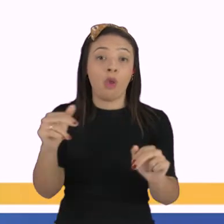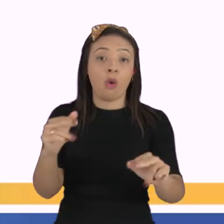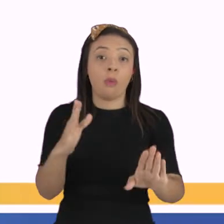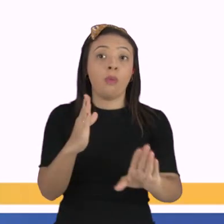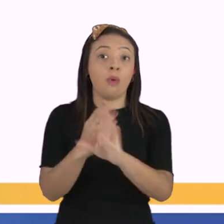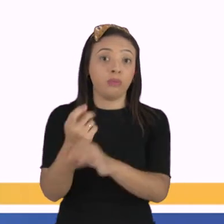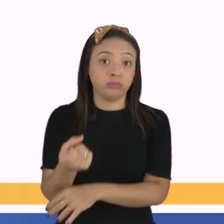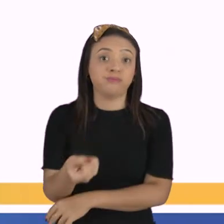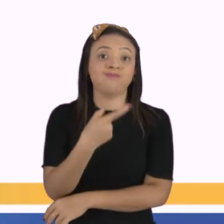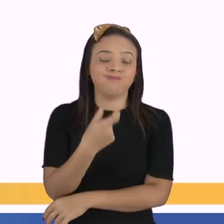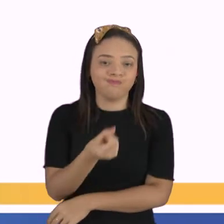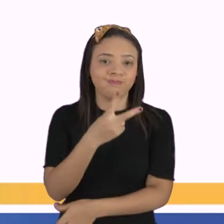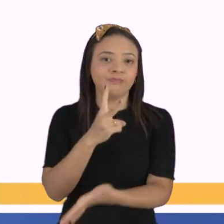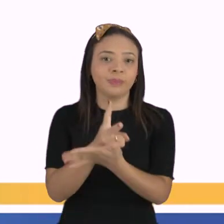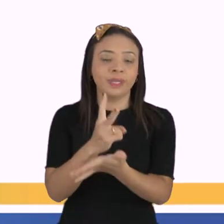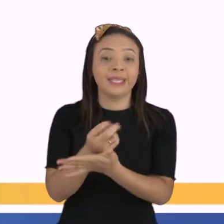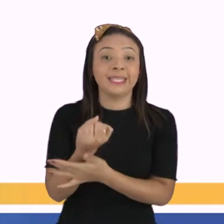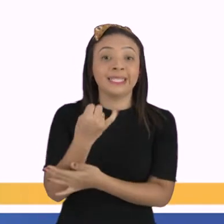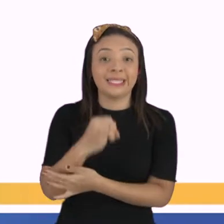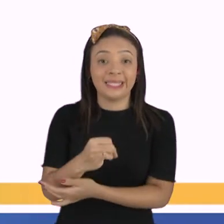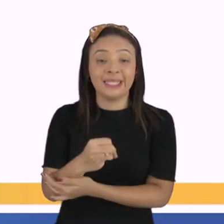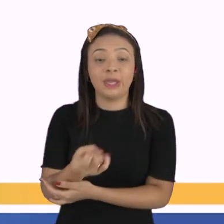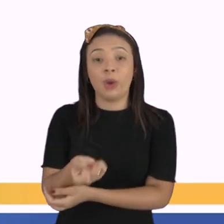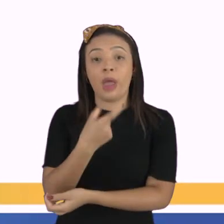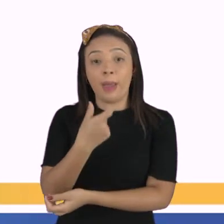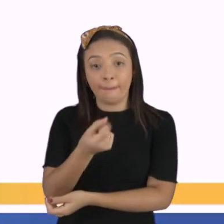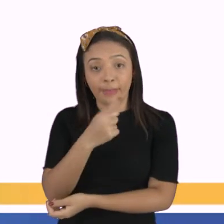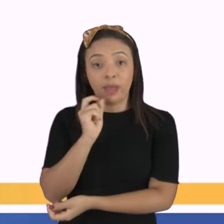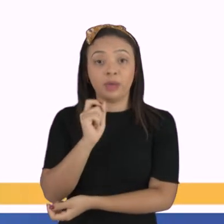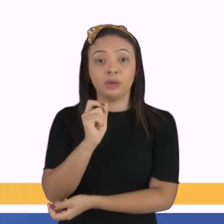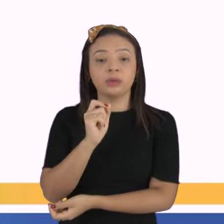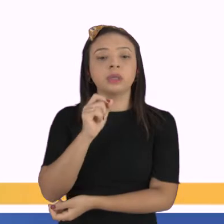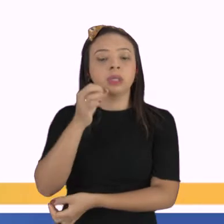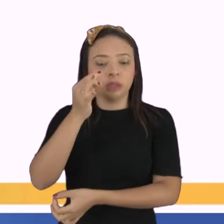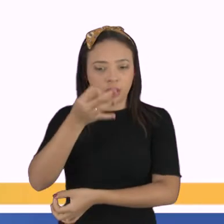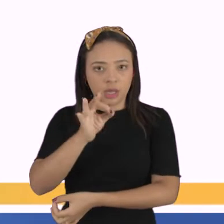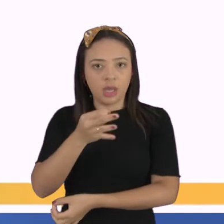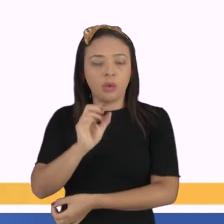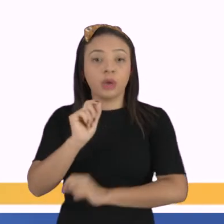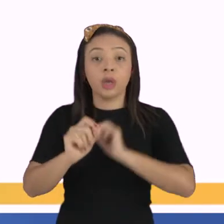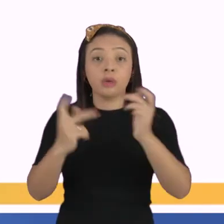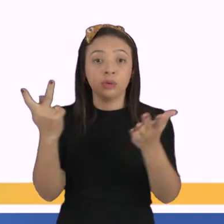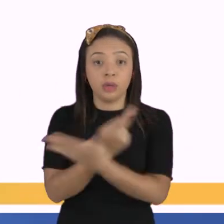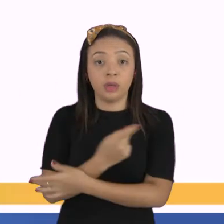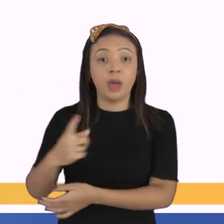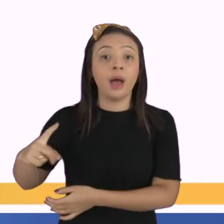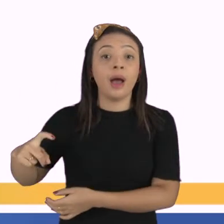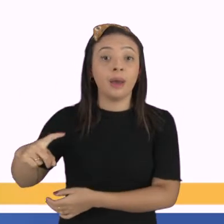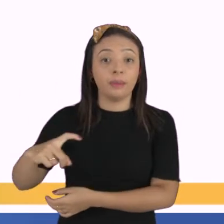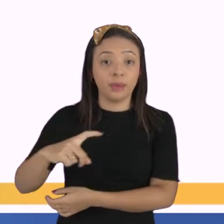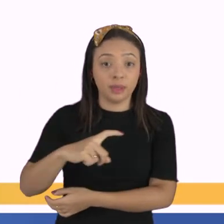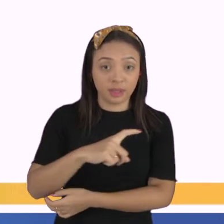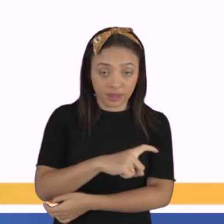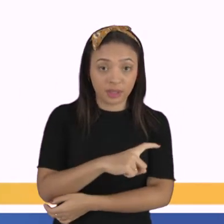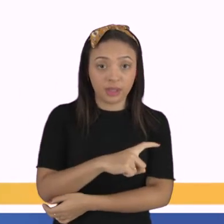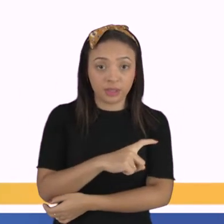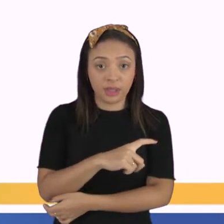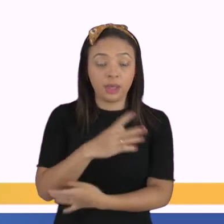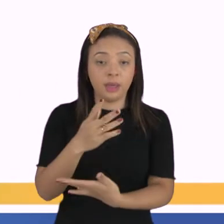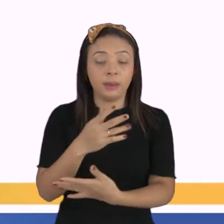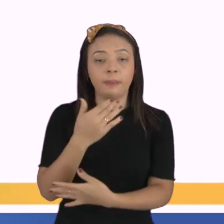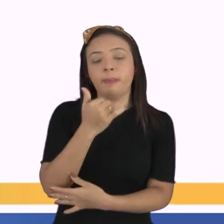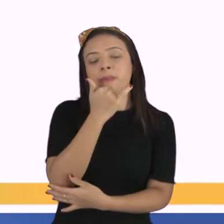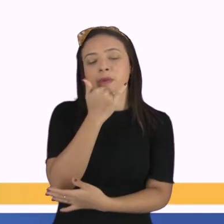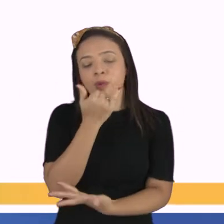desses antibióticos. Se o tratamento ele for realizado de forma adequada, essas bactérias apresentam, da forma inadequada,